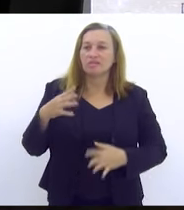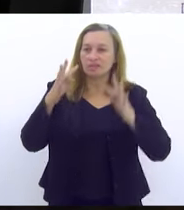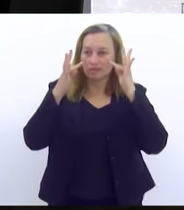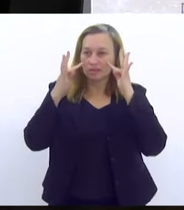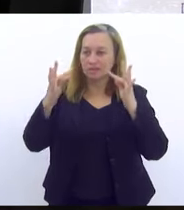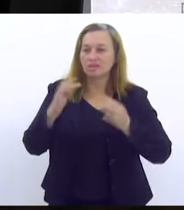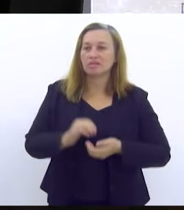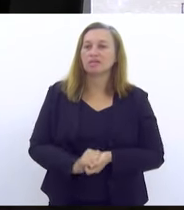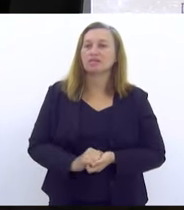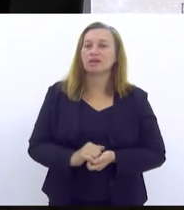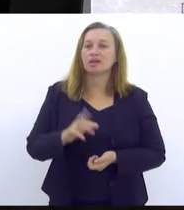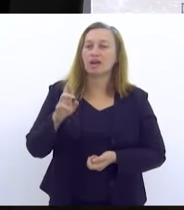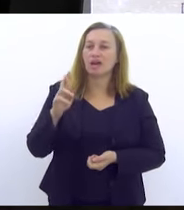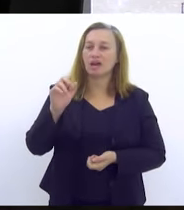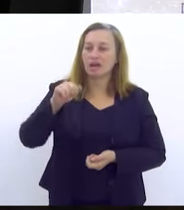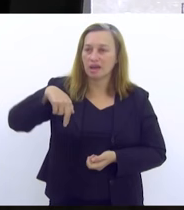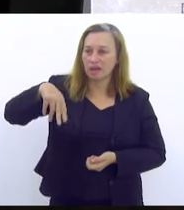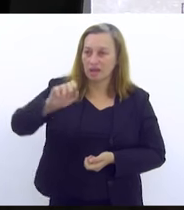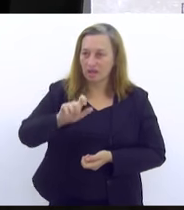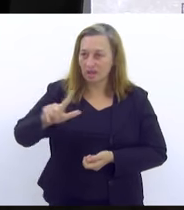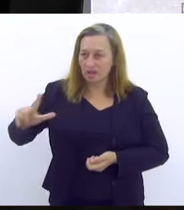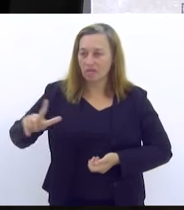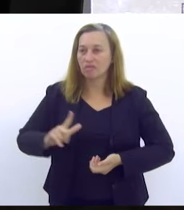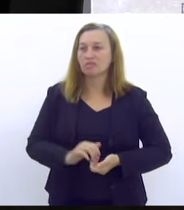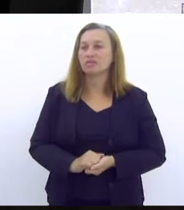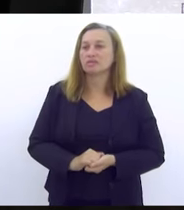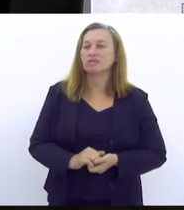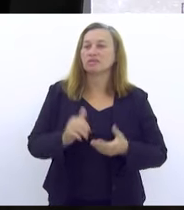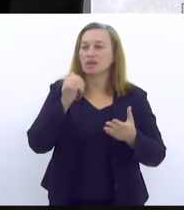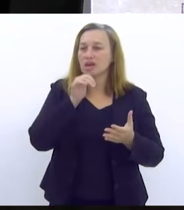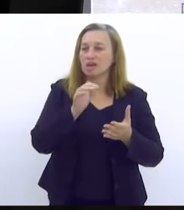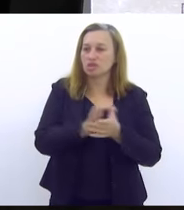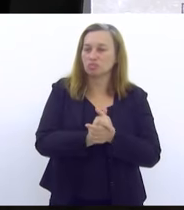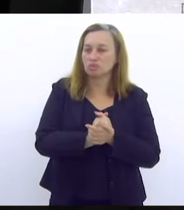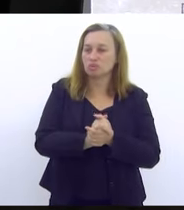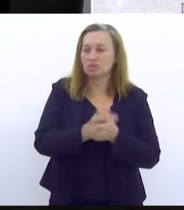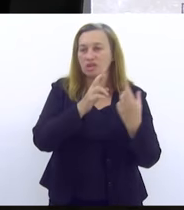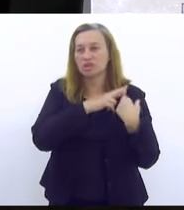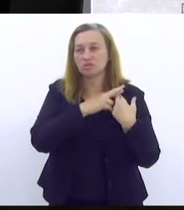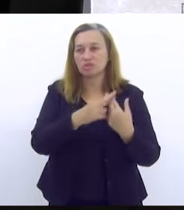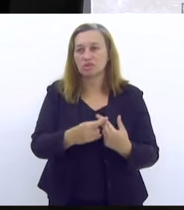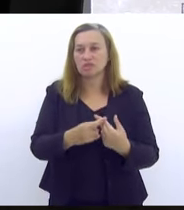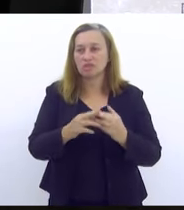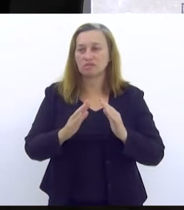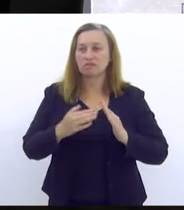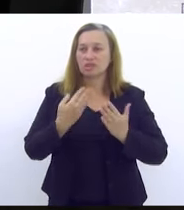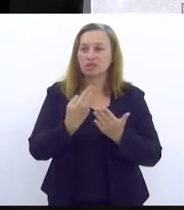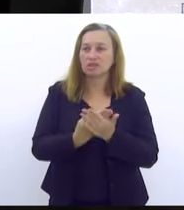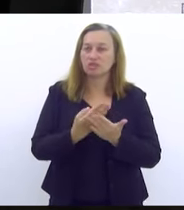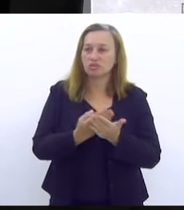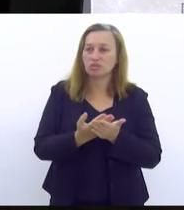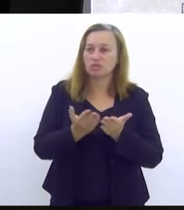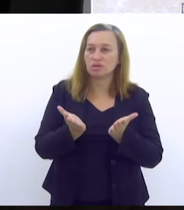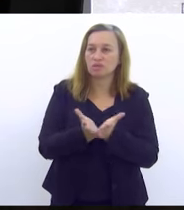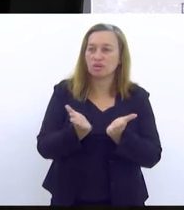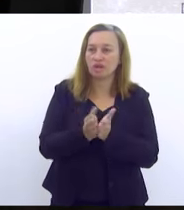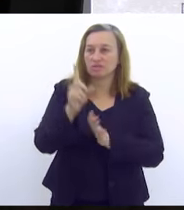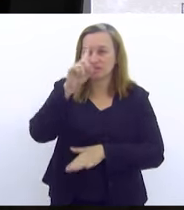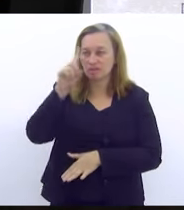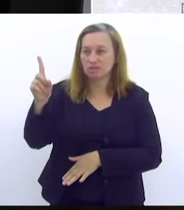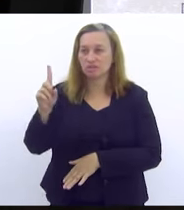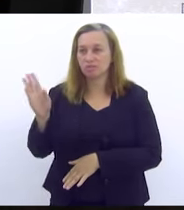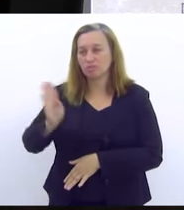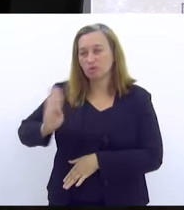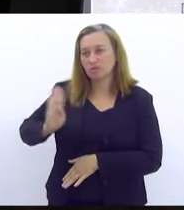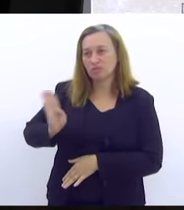nossa querida Raquel Dionauris Cruz, que é esposa de pastor responsável da EBI do Bloco de Botafogo. Nós